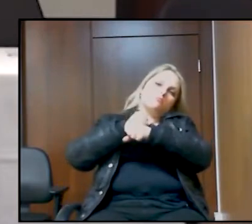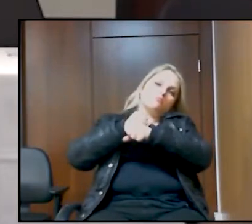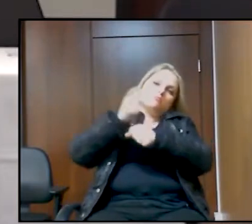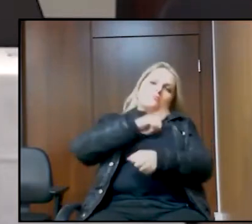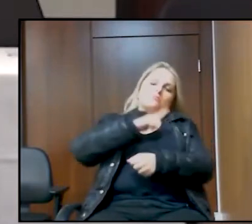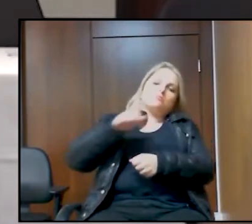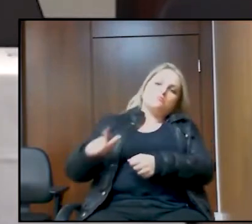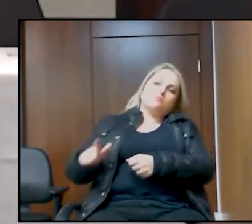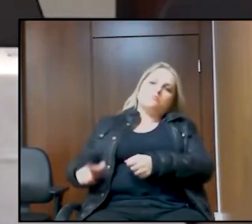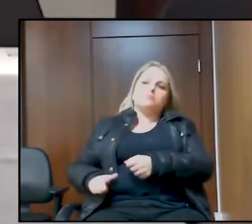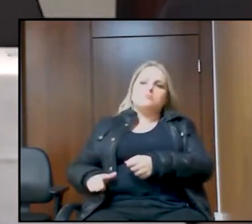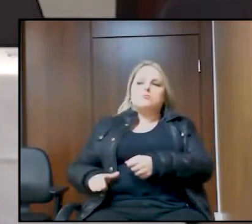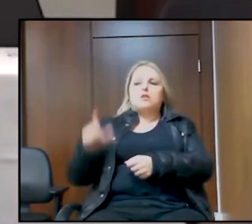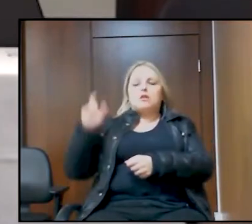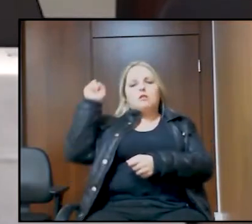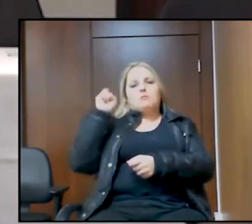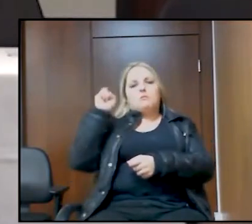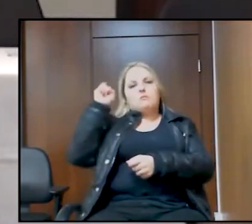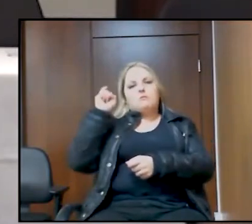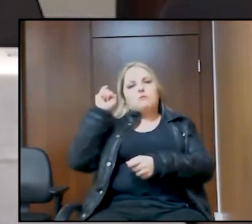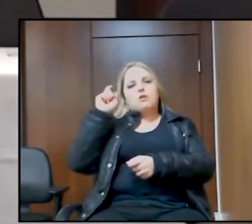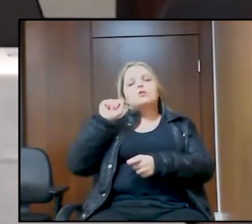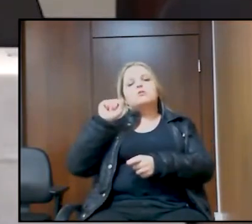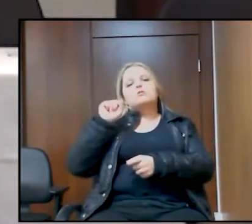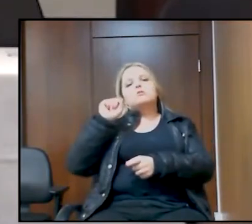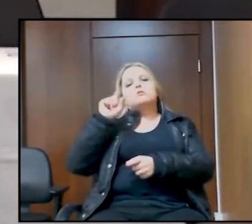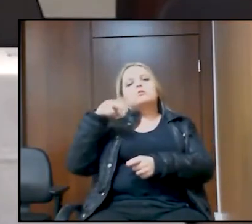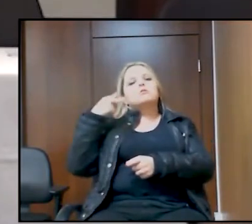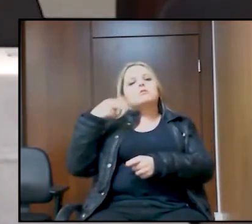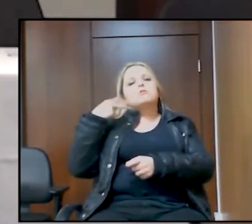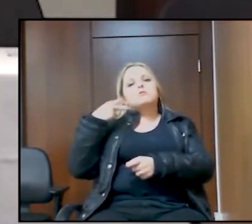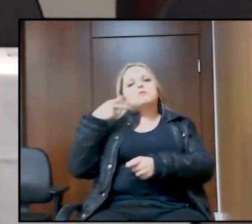Marta Suplicy, a uma vereadora da época, Flávia Pereira,